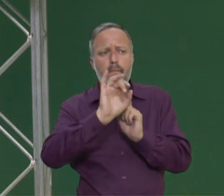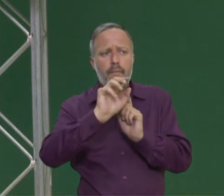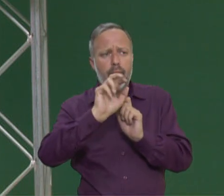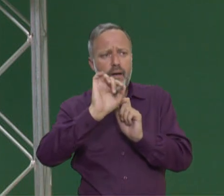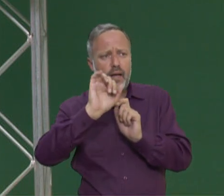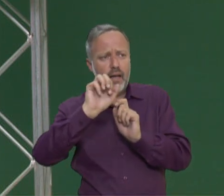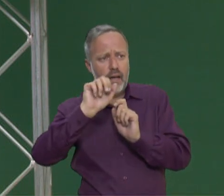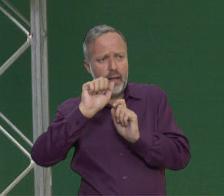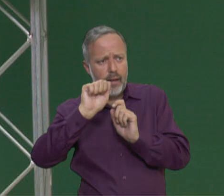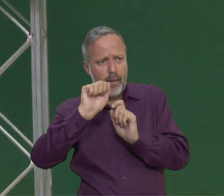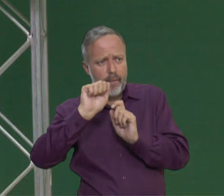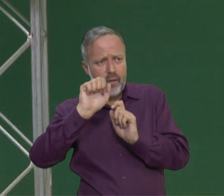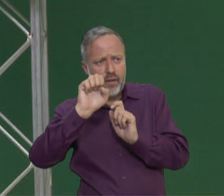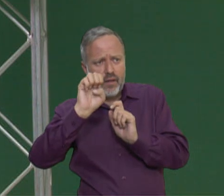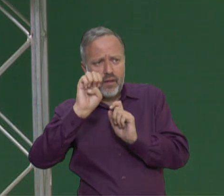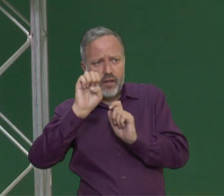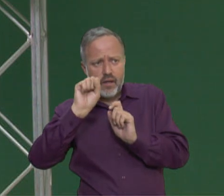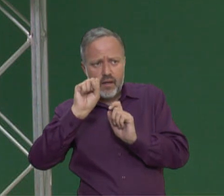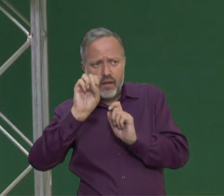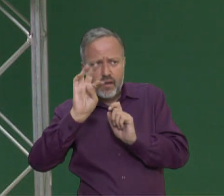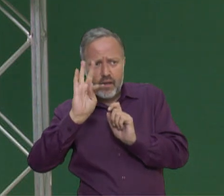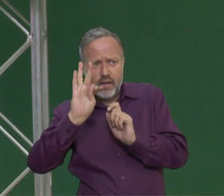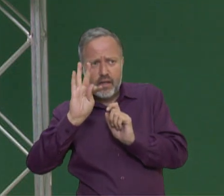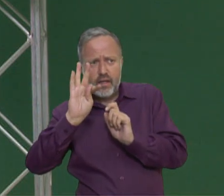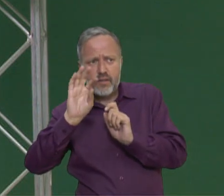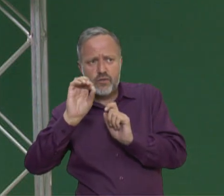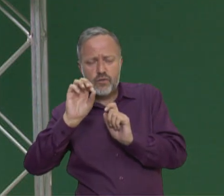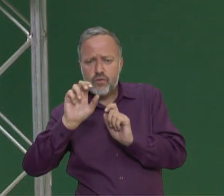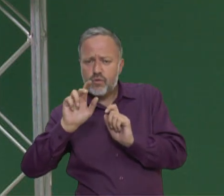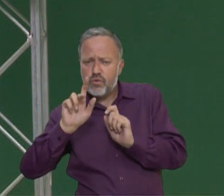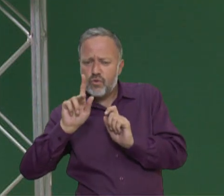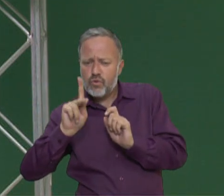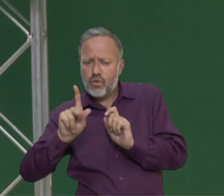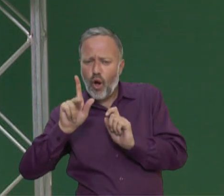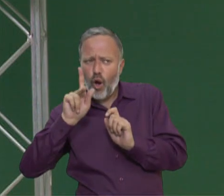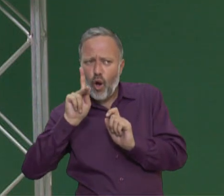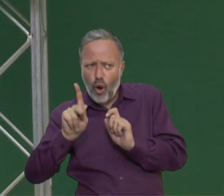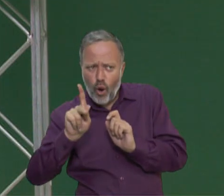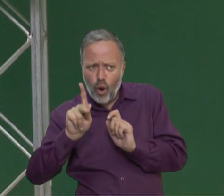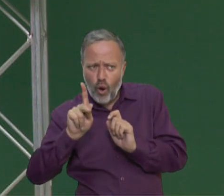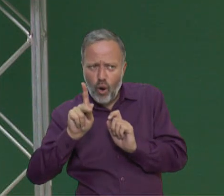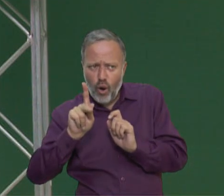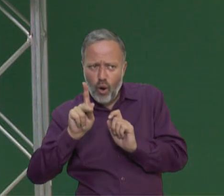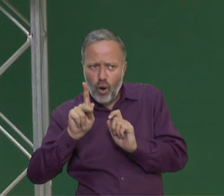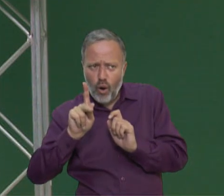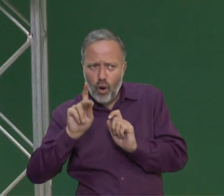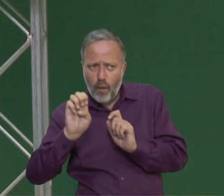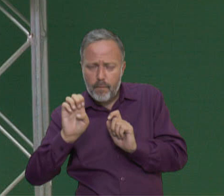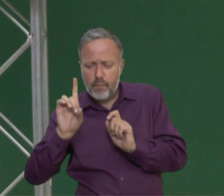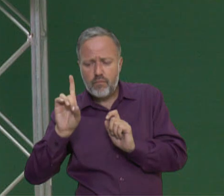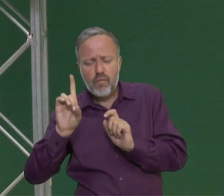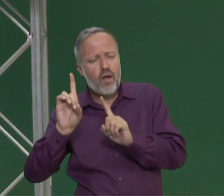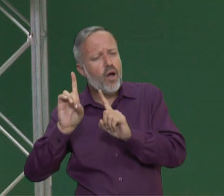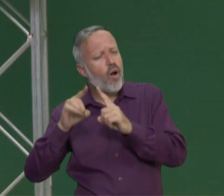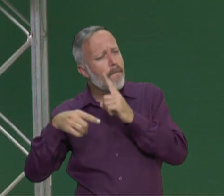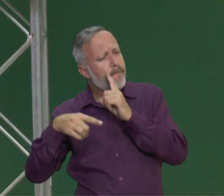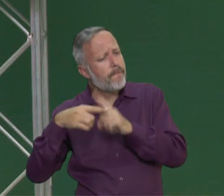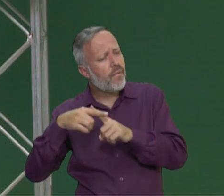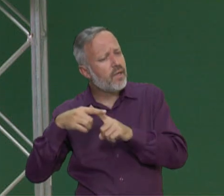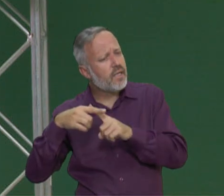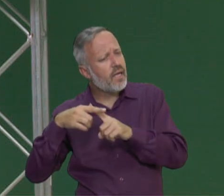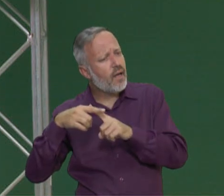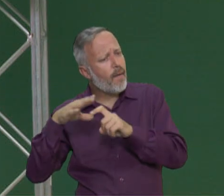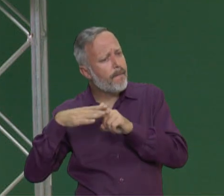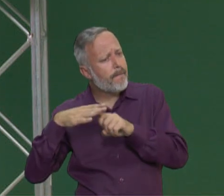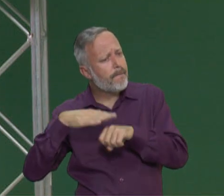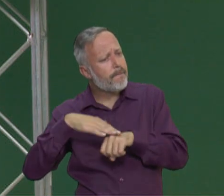o sufixo ED? Novamente, a gente vê algo que já aconteceu em outros conteúdos que você